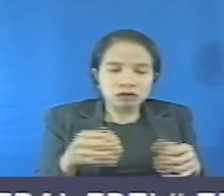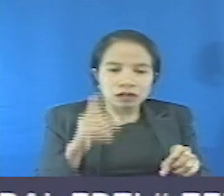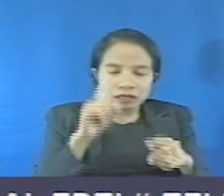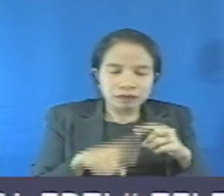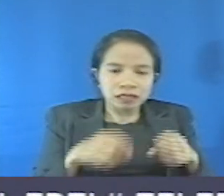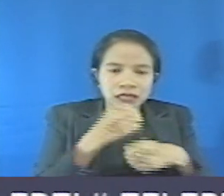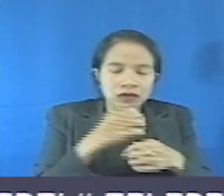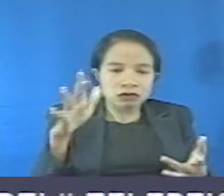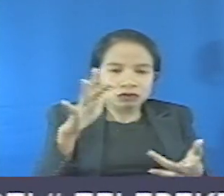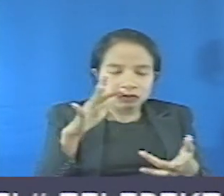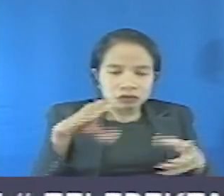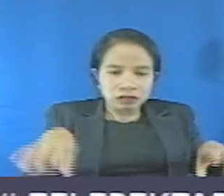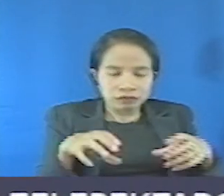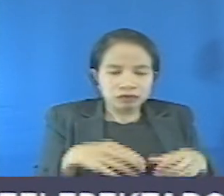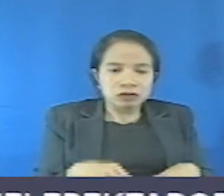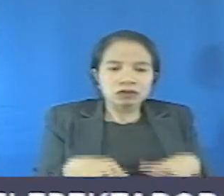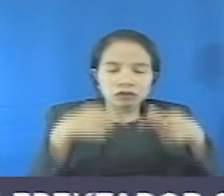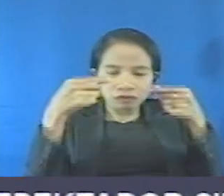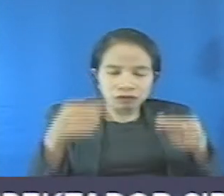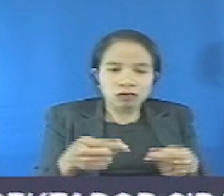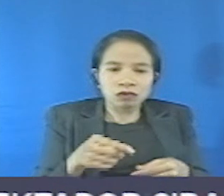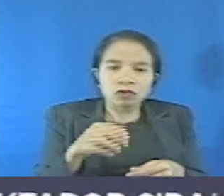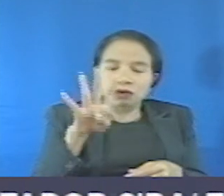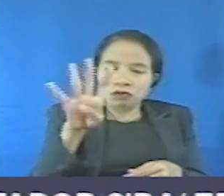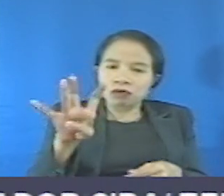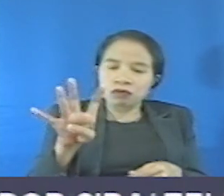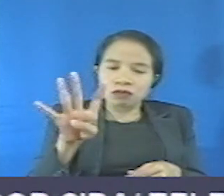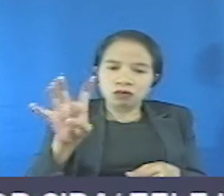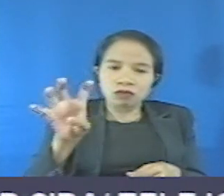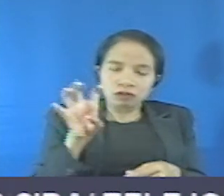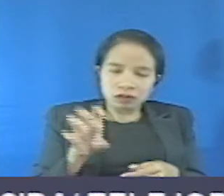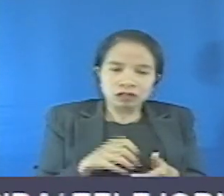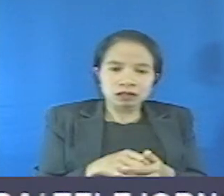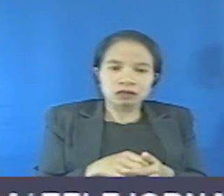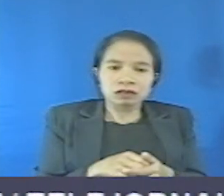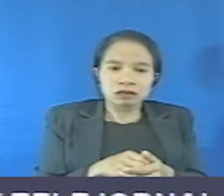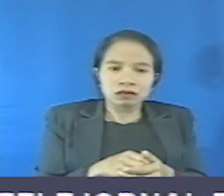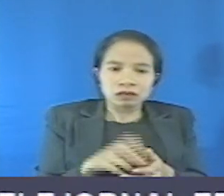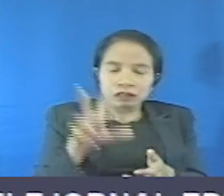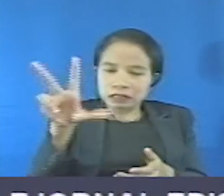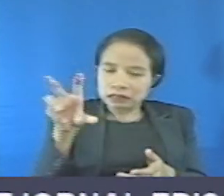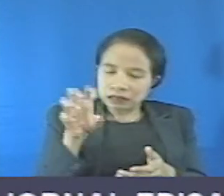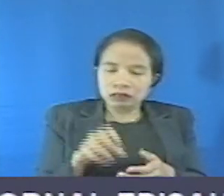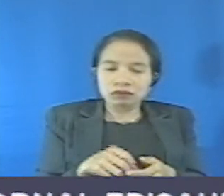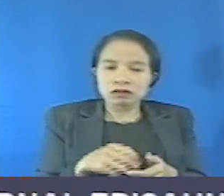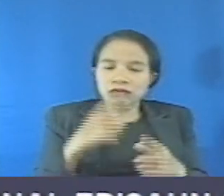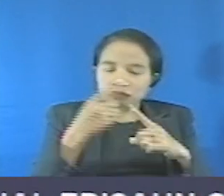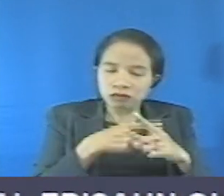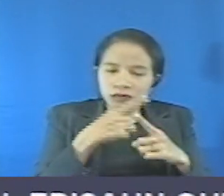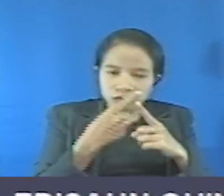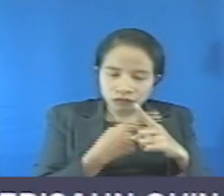serviço, pronto, dele foi 400 ou 300 no tema que é estándar para o todo, para fulan fulan ser a beleza rendimento e